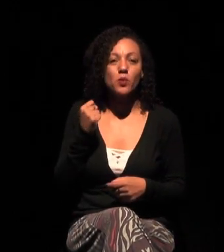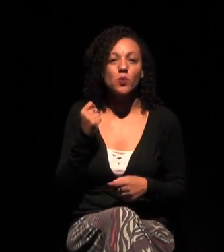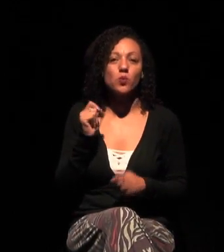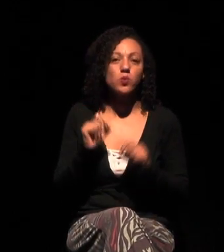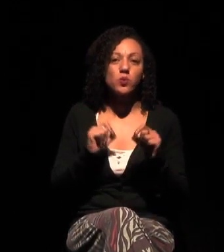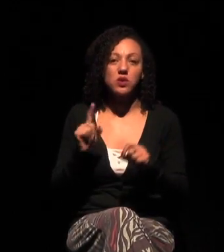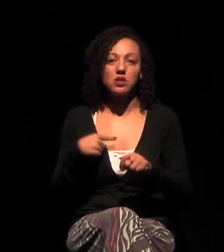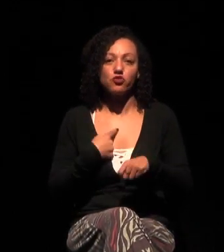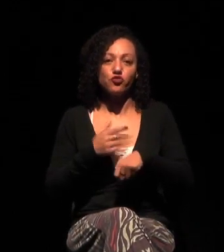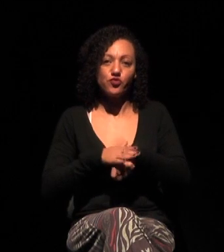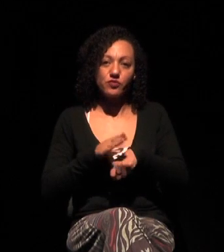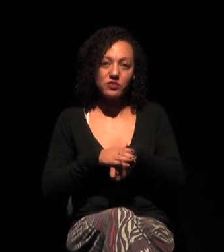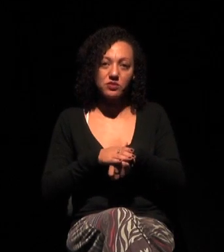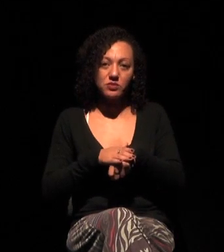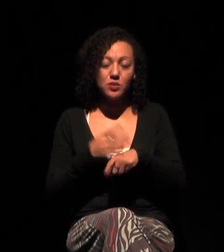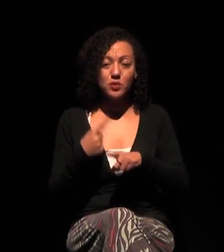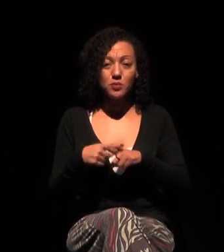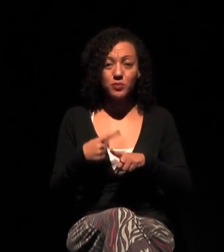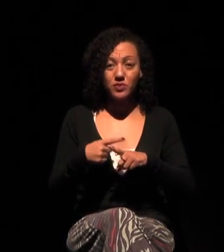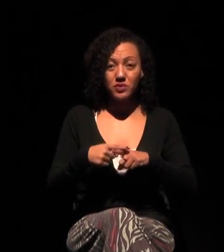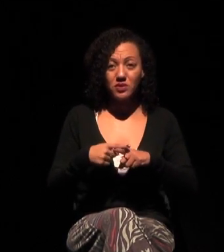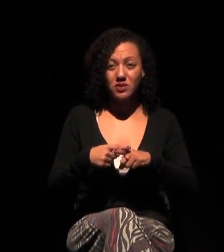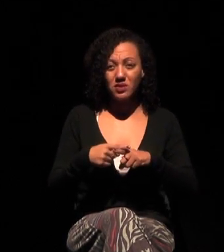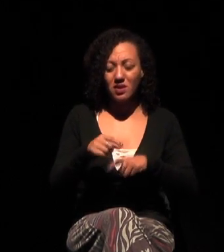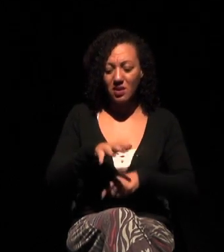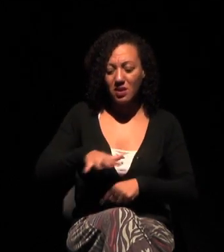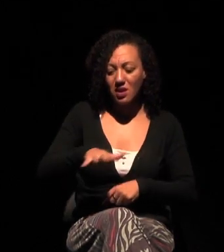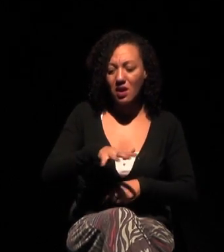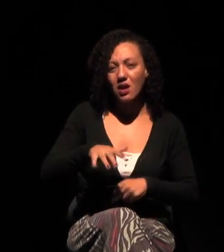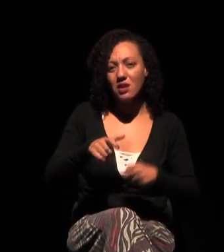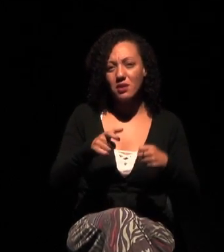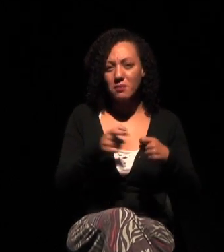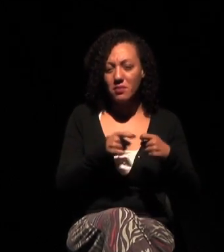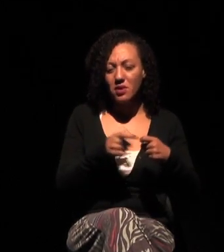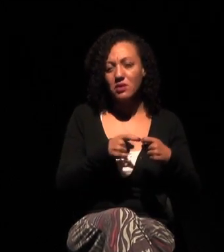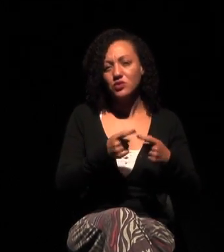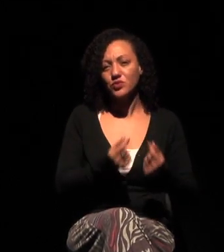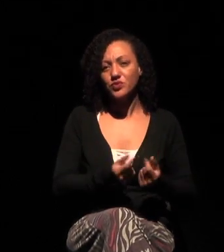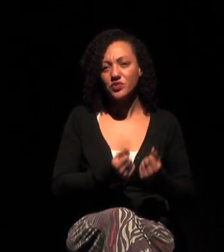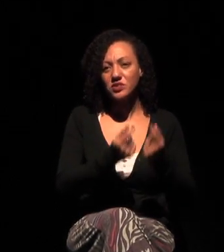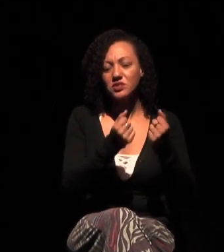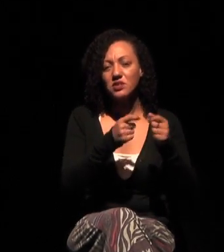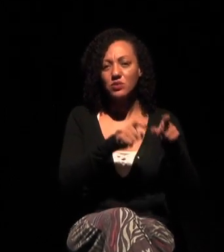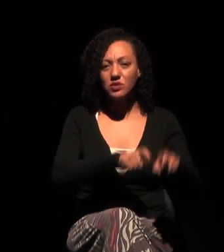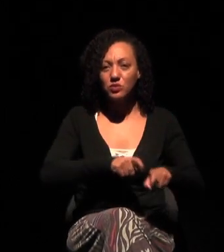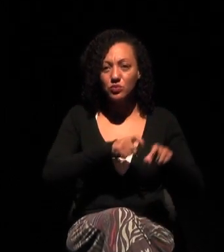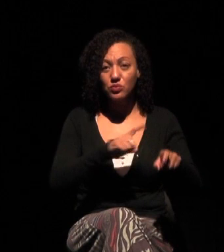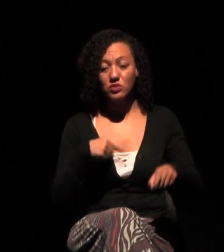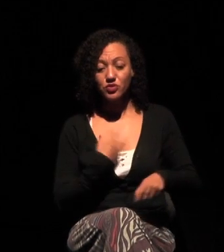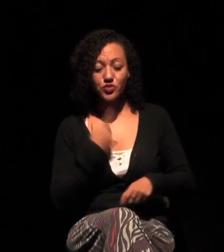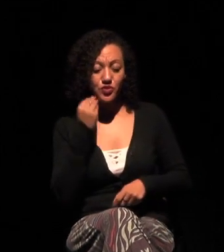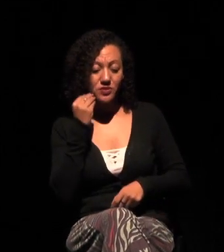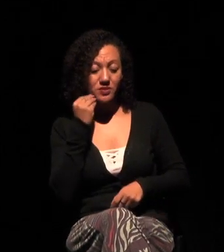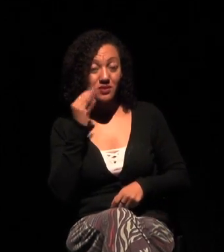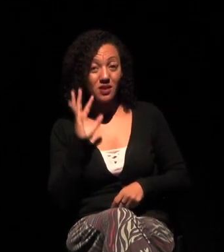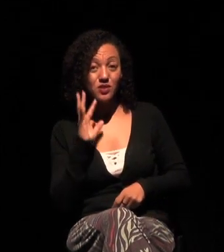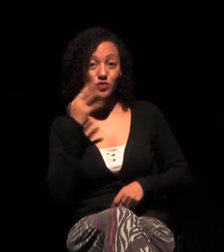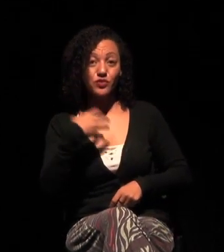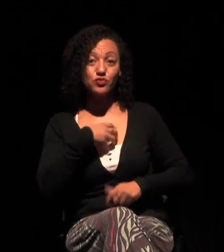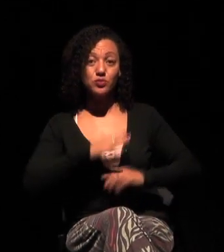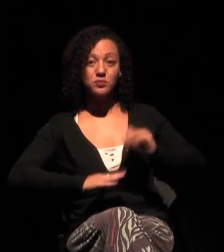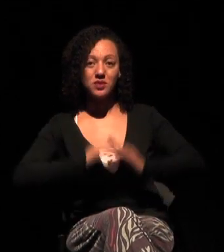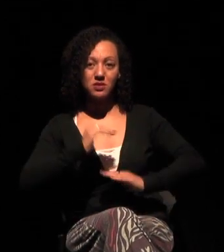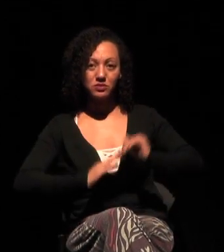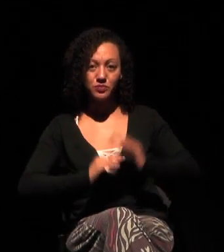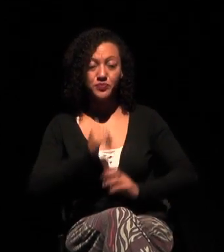atrás e tentando resolver problemas práticos do setor médico financeiro da agricultura pouca gente está realmente